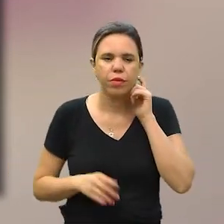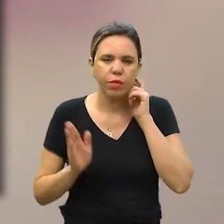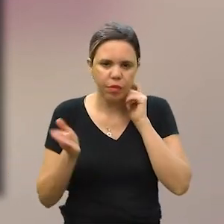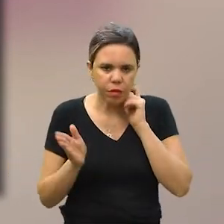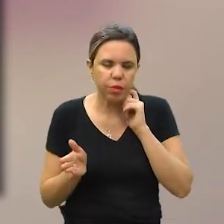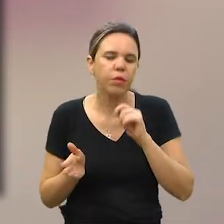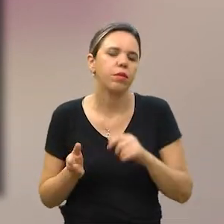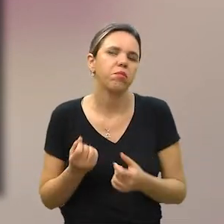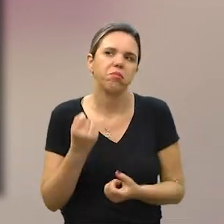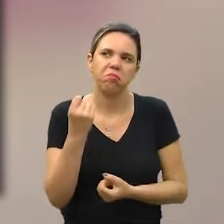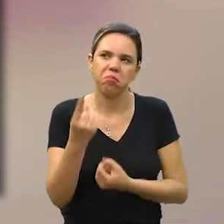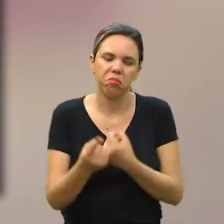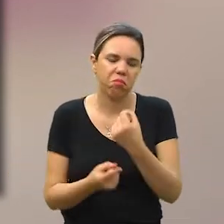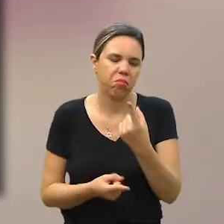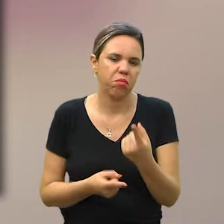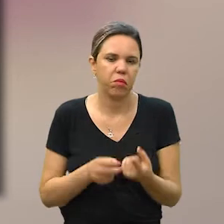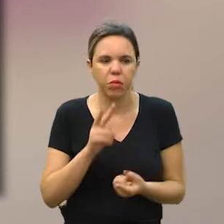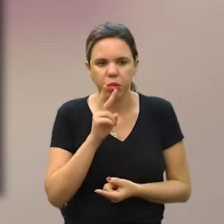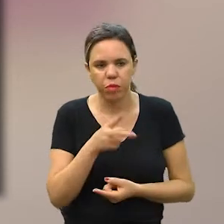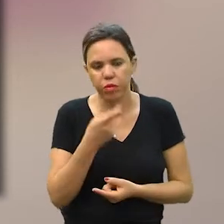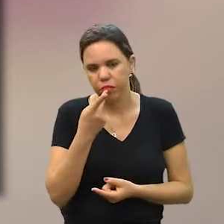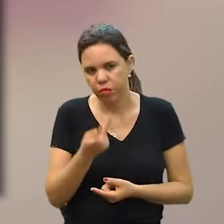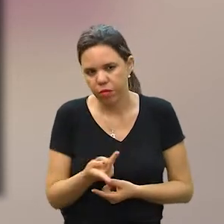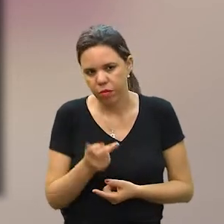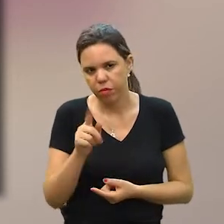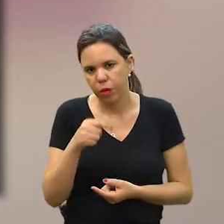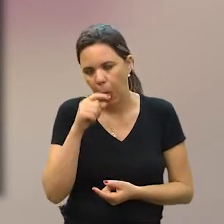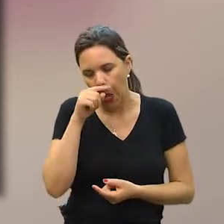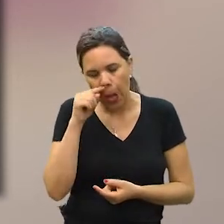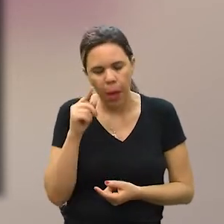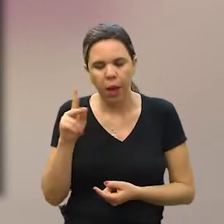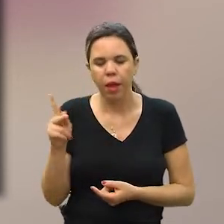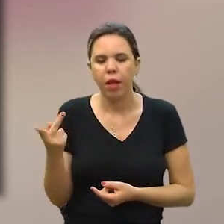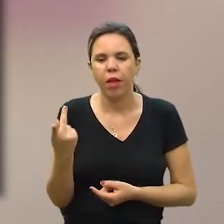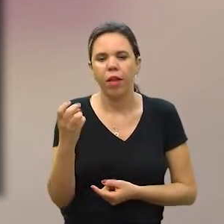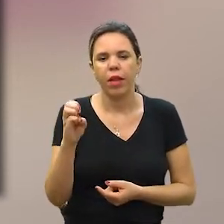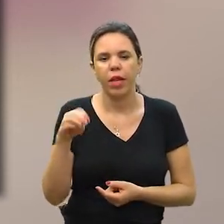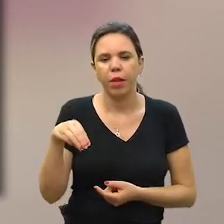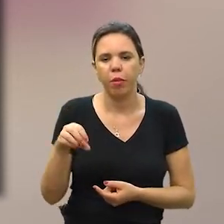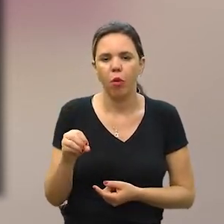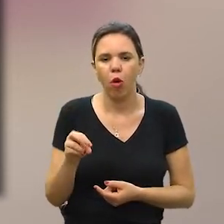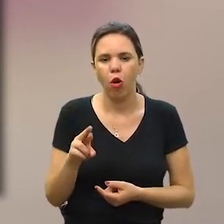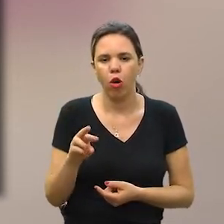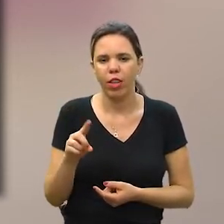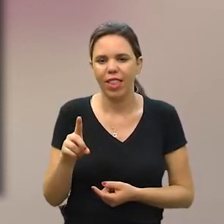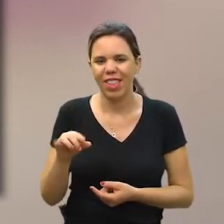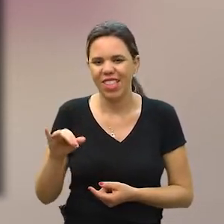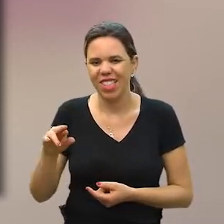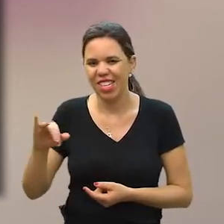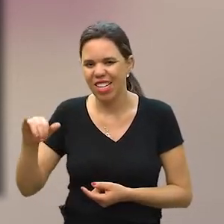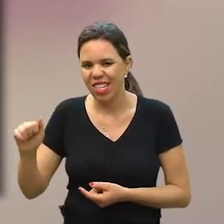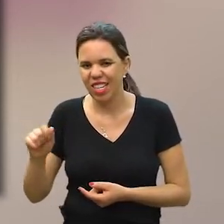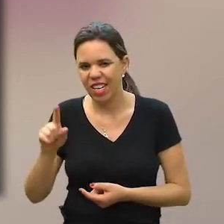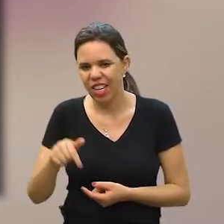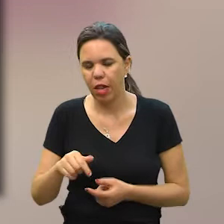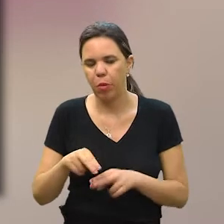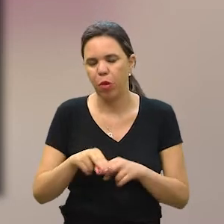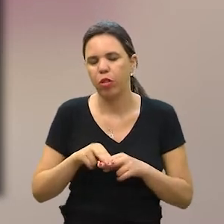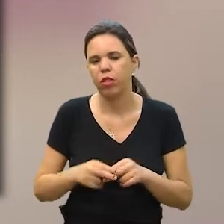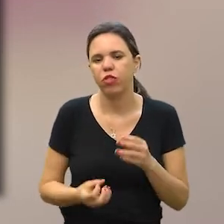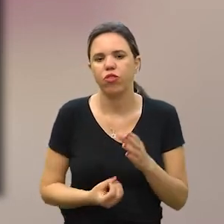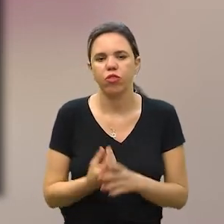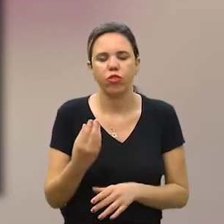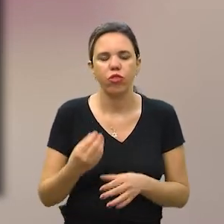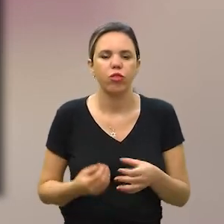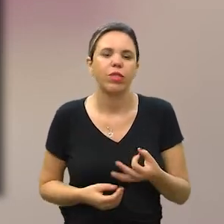organismo, já são bastante raras. Como você citou, a trombose hemorroidária, ela é decorrente de uma hemorroida,